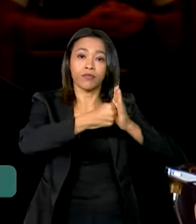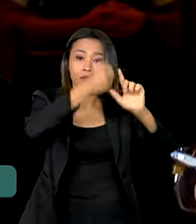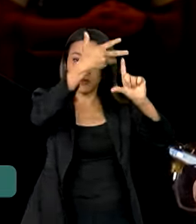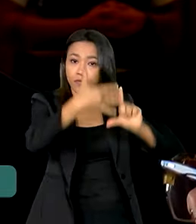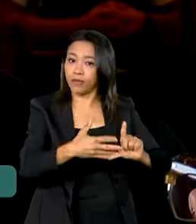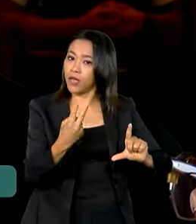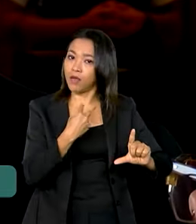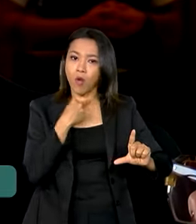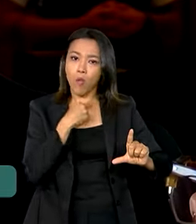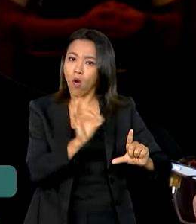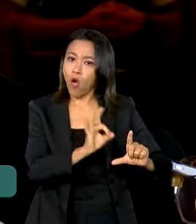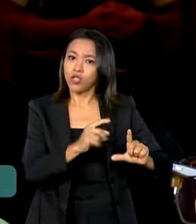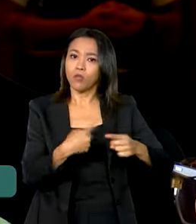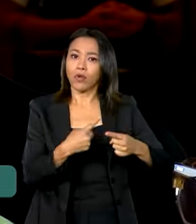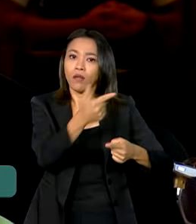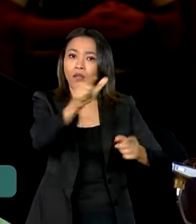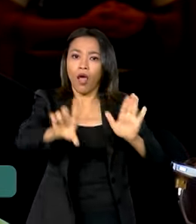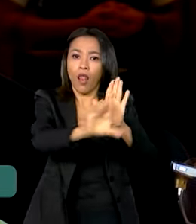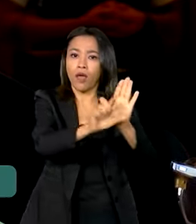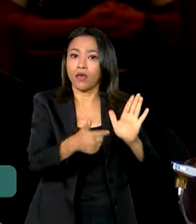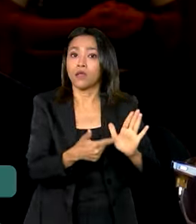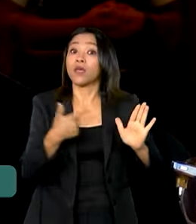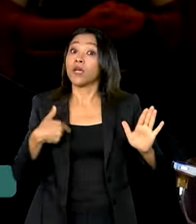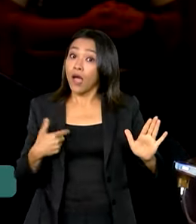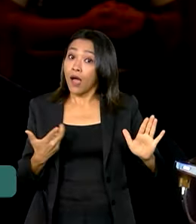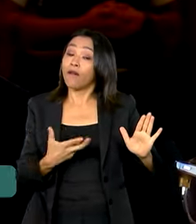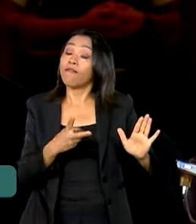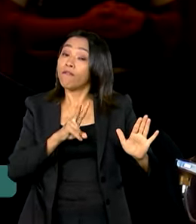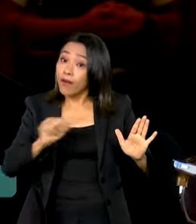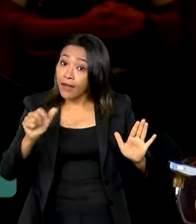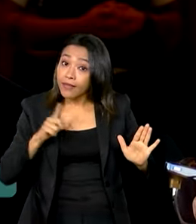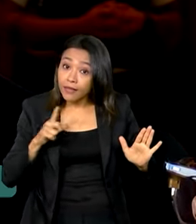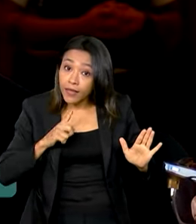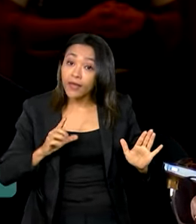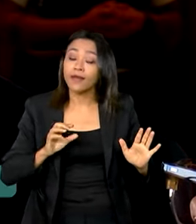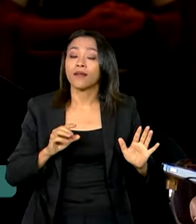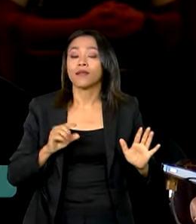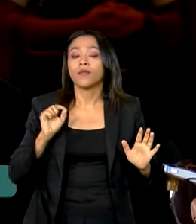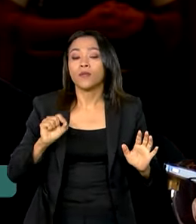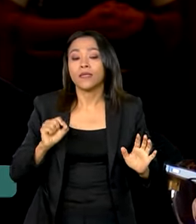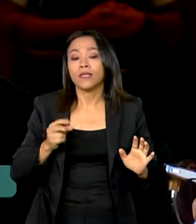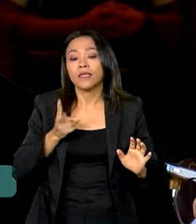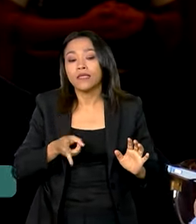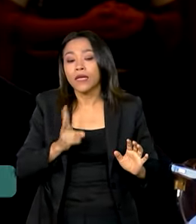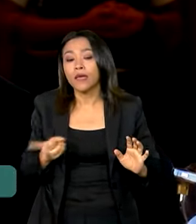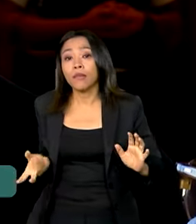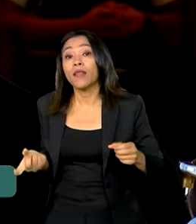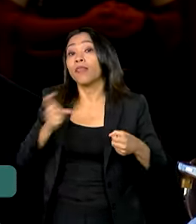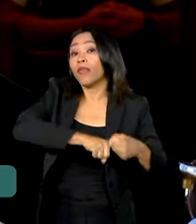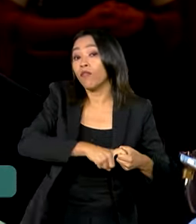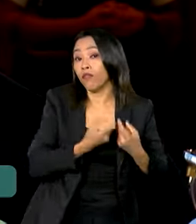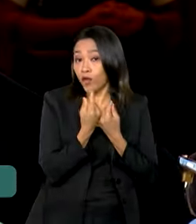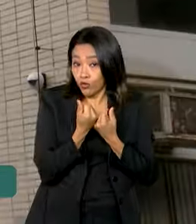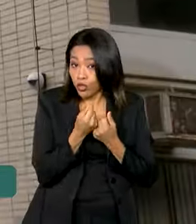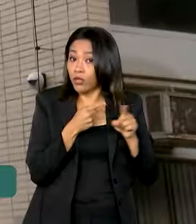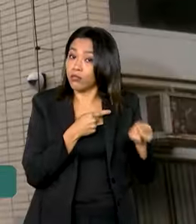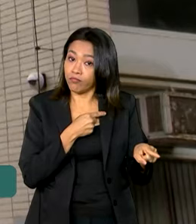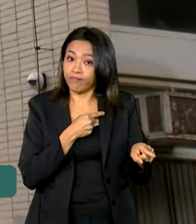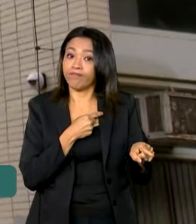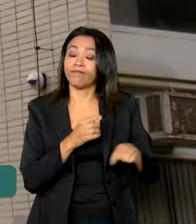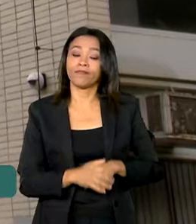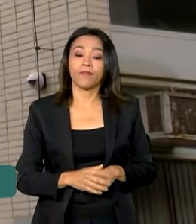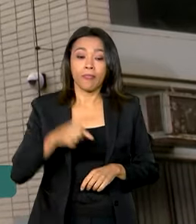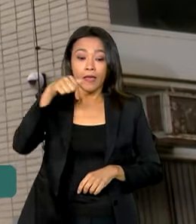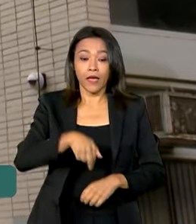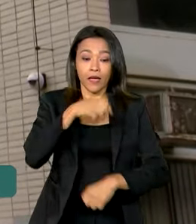disponíveis mas as casas com dinheiro depositado vão ter sempre o dever de devolver esse dinheiro pros apostadores Neste